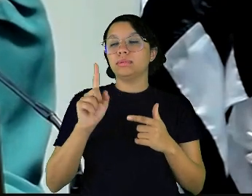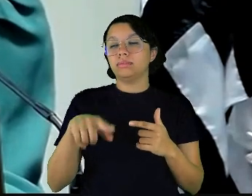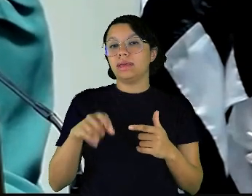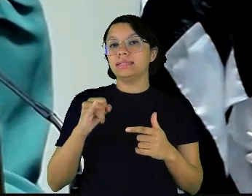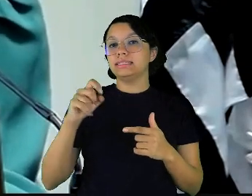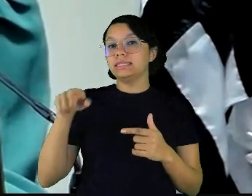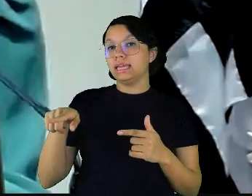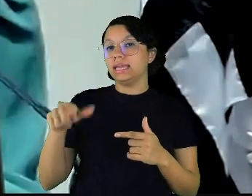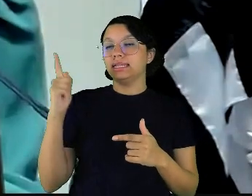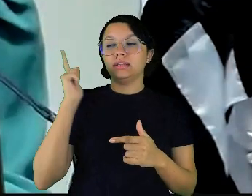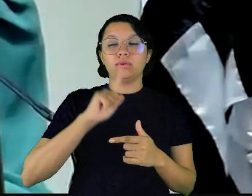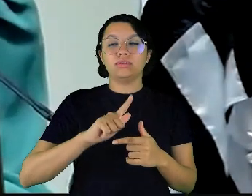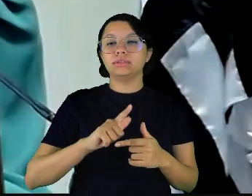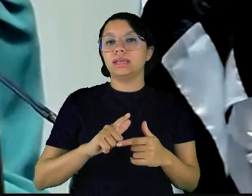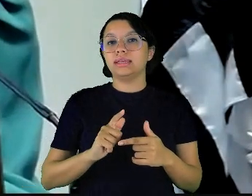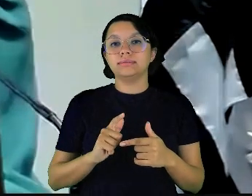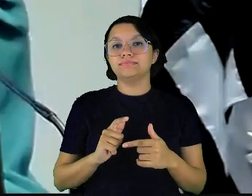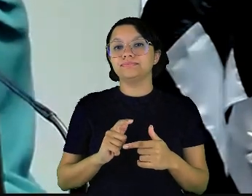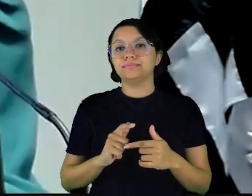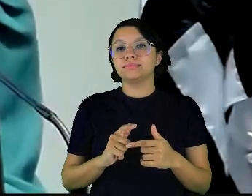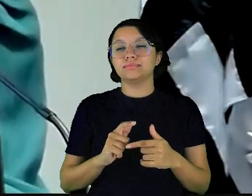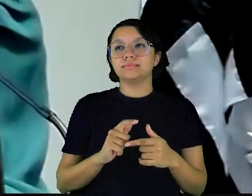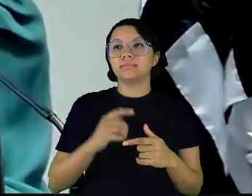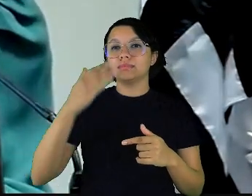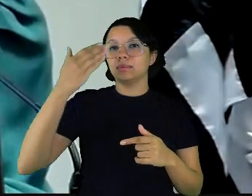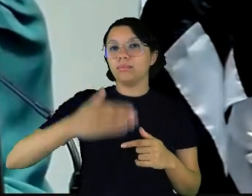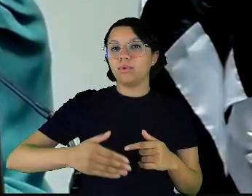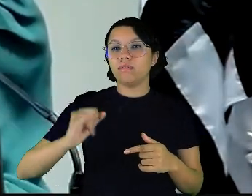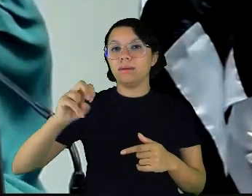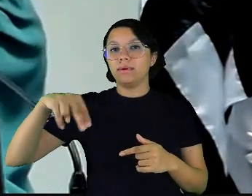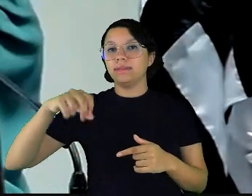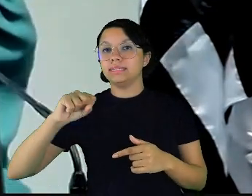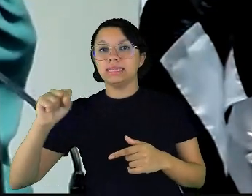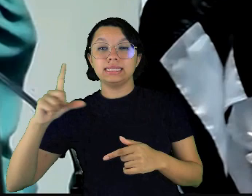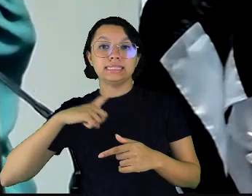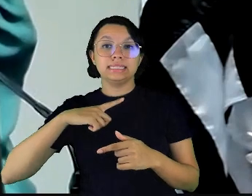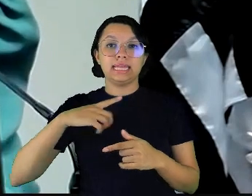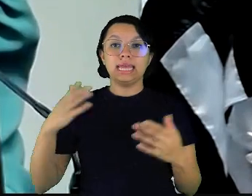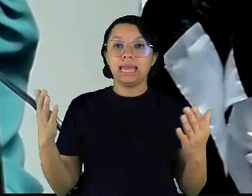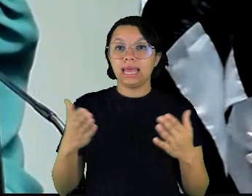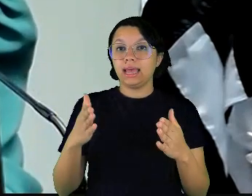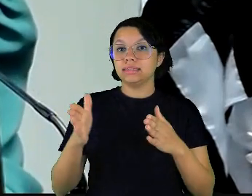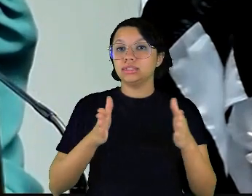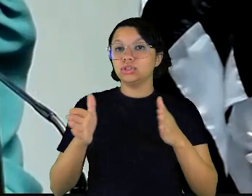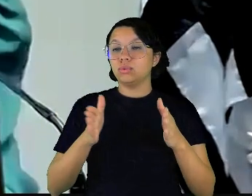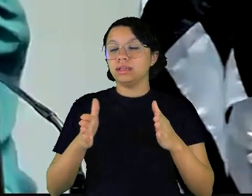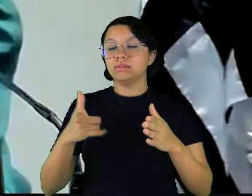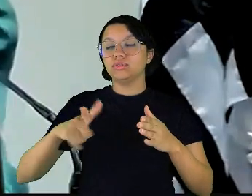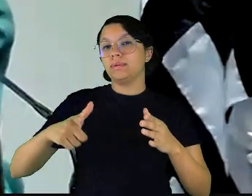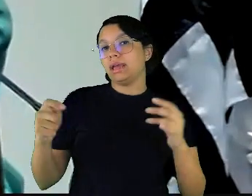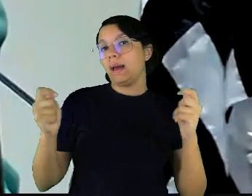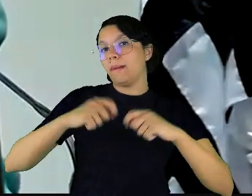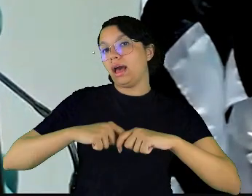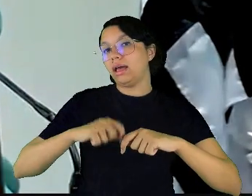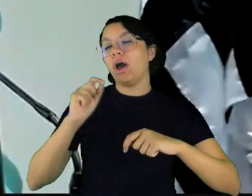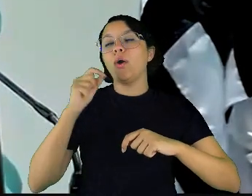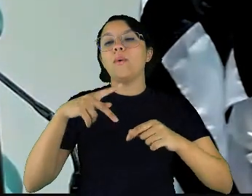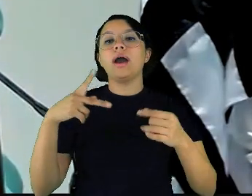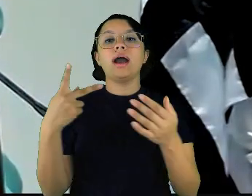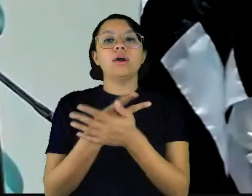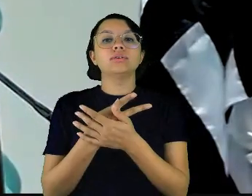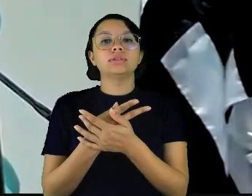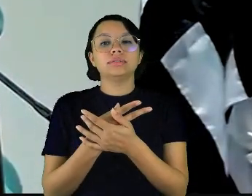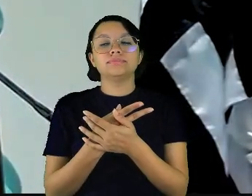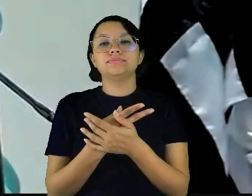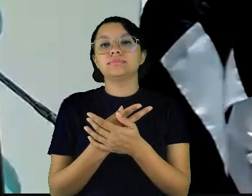ele não consegue comprovar para o INSS que tem essa situação de incapacidade, o que costuma acontecer?